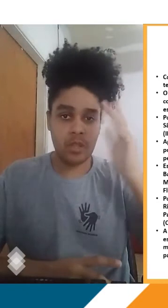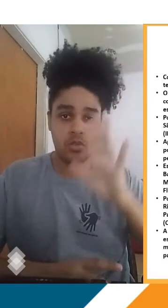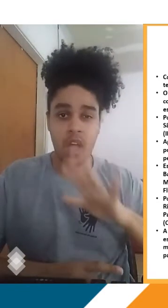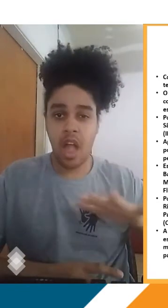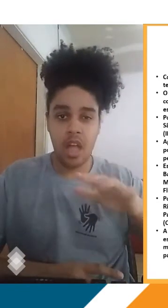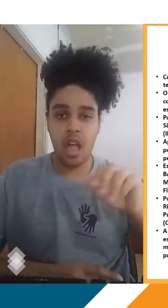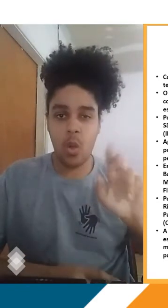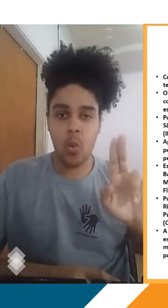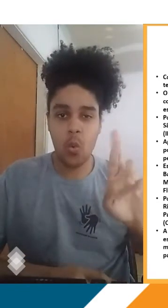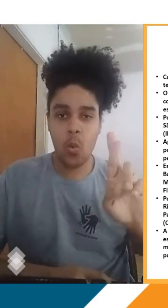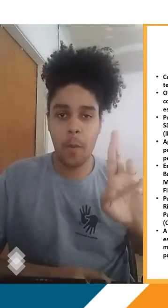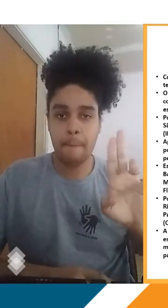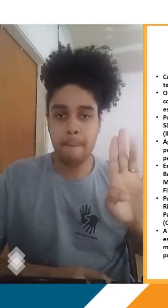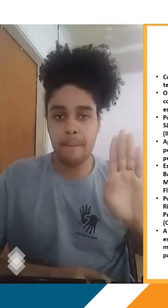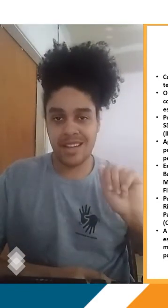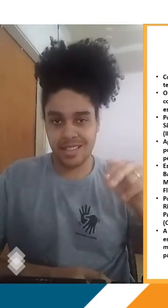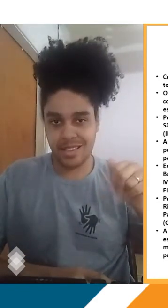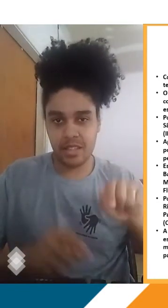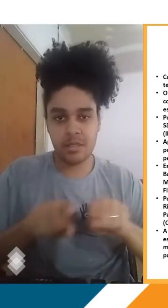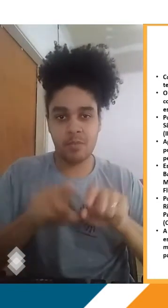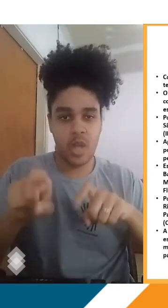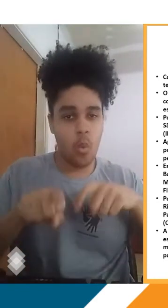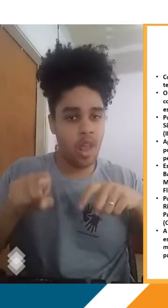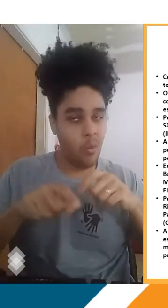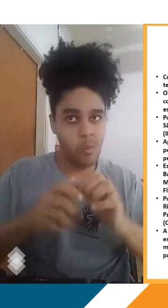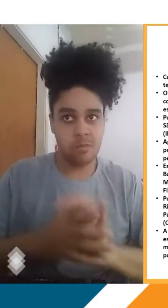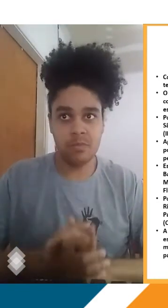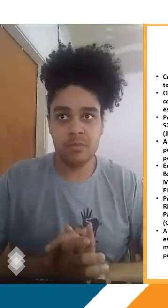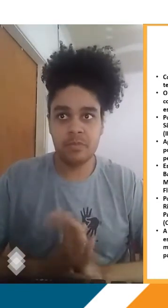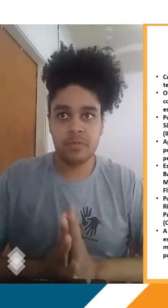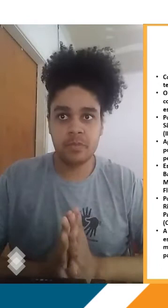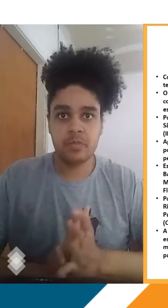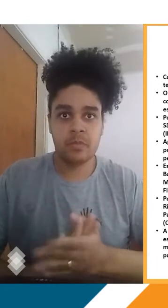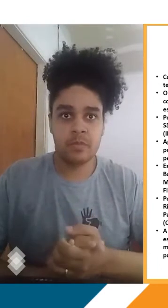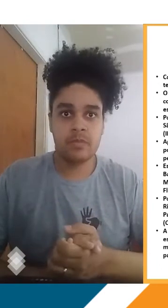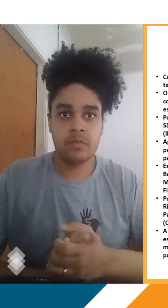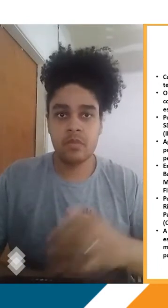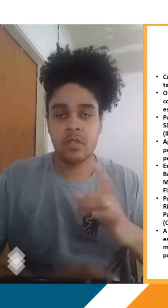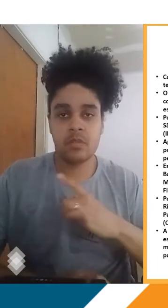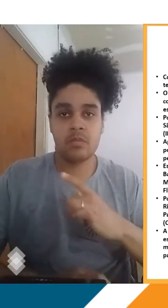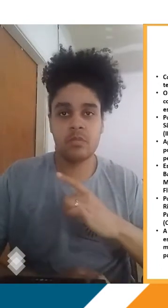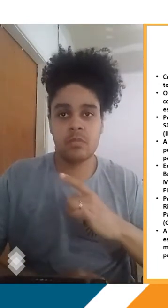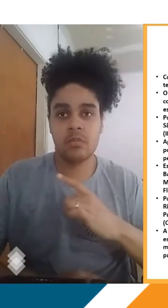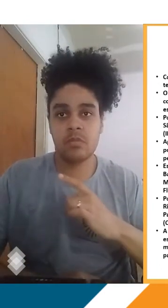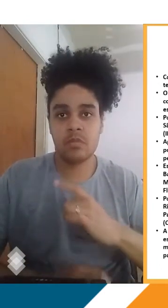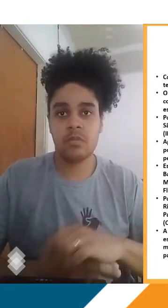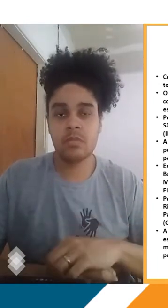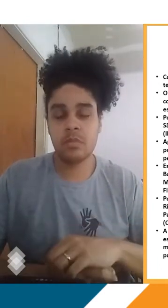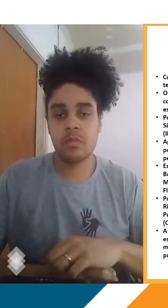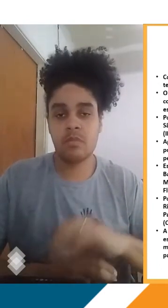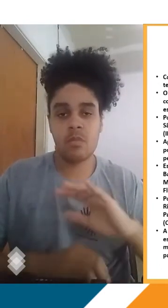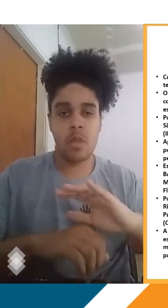Fluminense, Costa Verde, Médio Paraíba, Região Metropolitana, Noroeste Fluminense, Norte Fluminense e Região Serrana. Possui um litoral